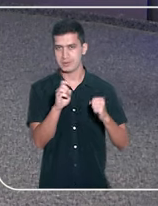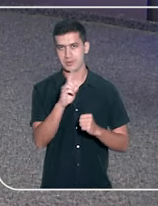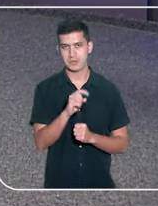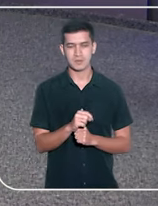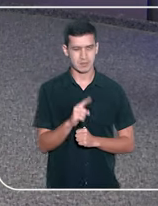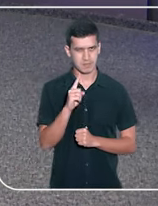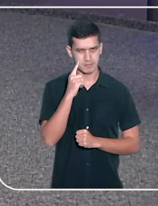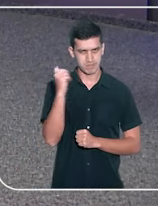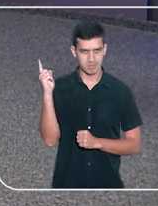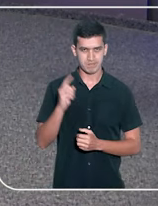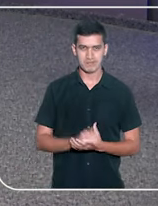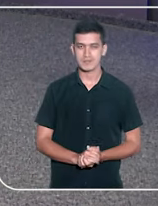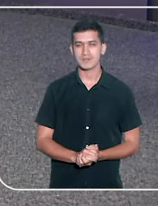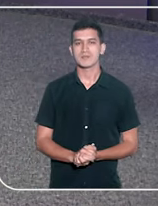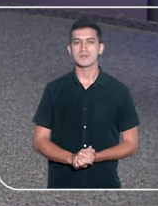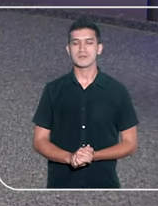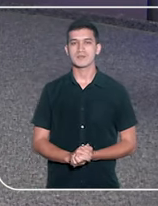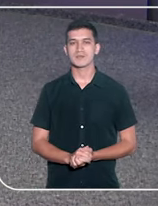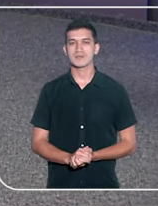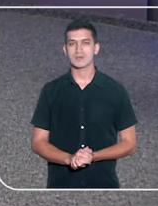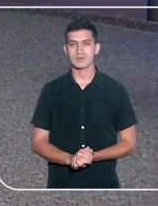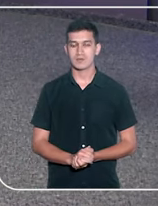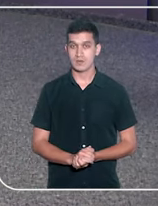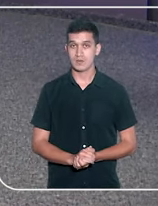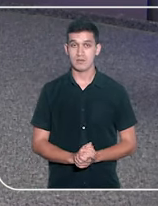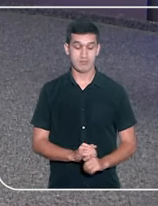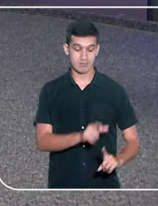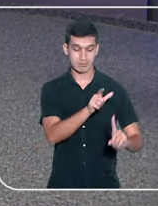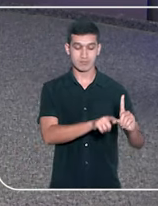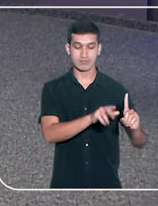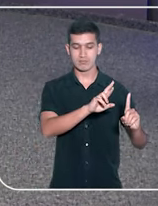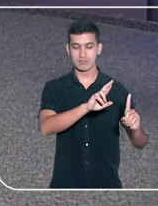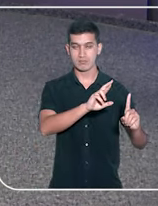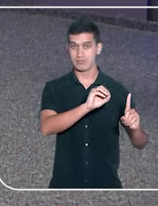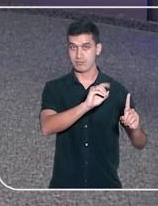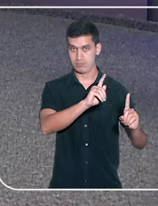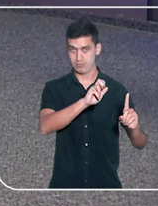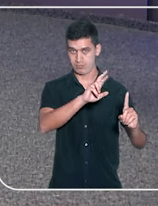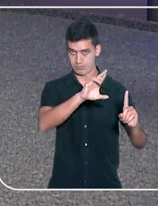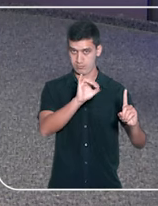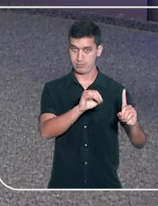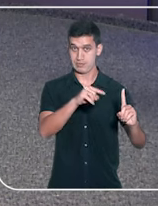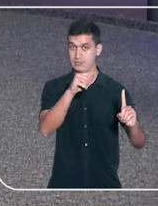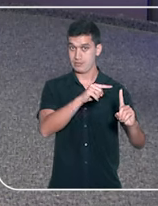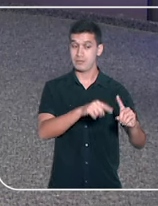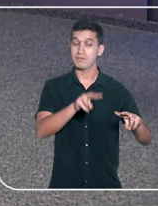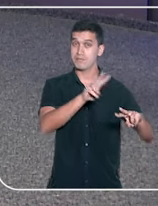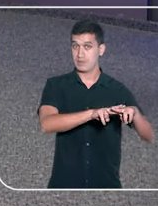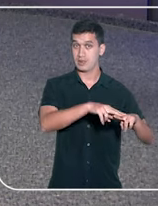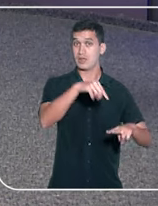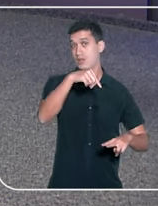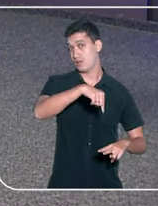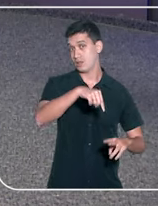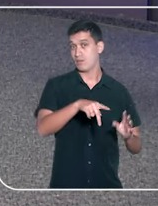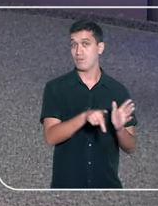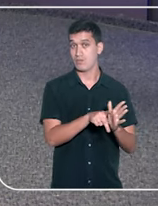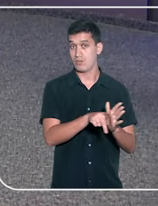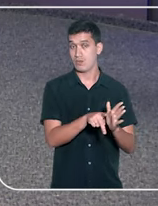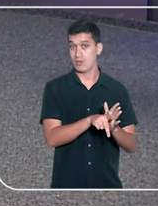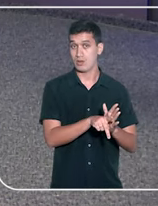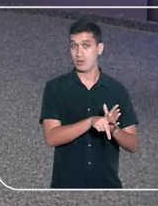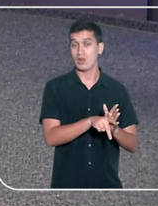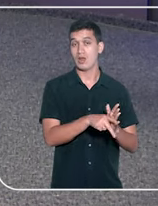acompanhar o material no telão vamos da Silva o Rogério 157 detido atualmente na